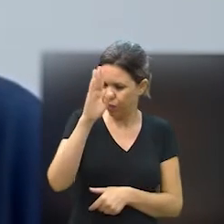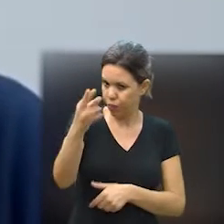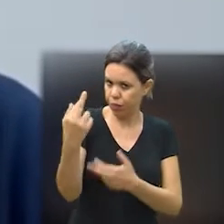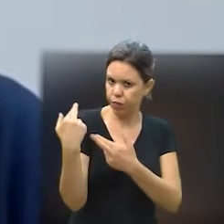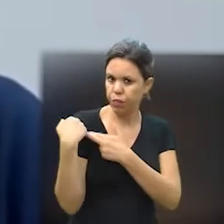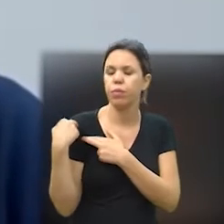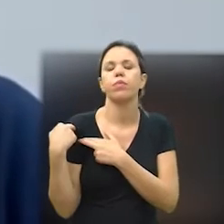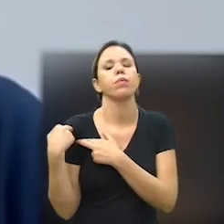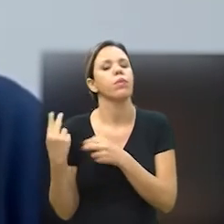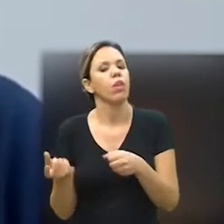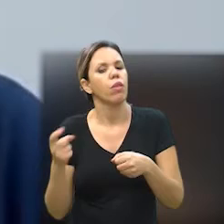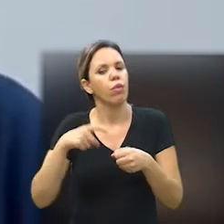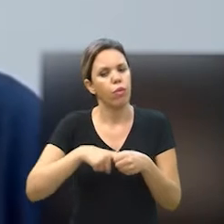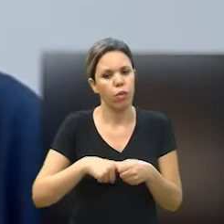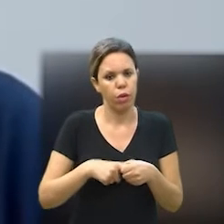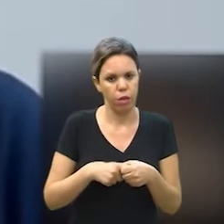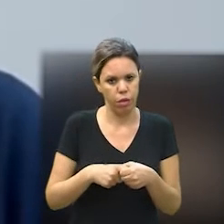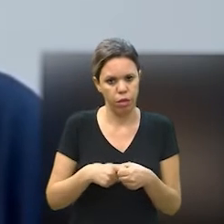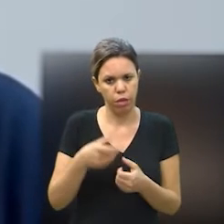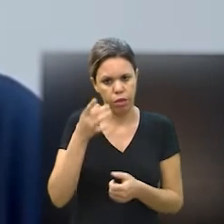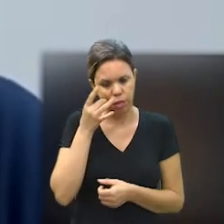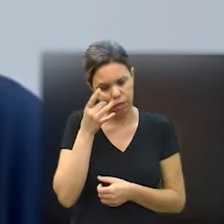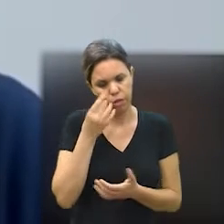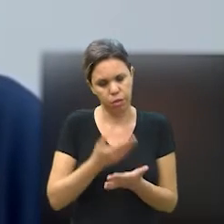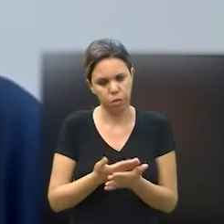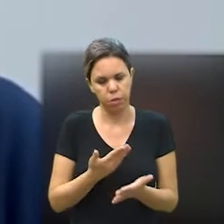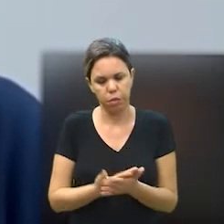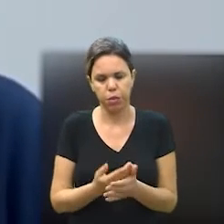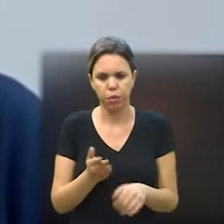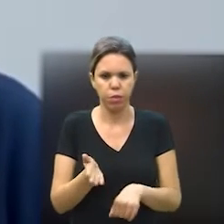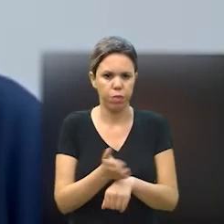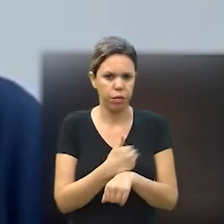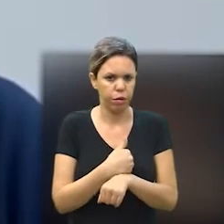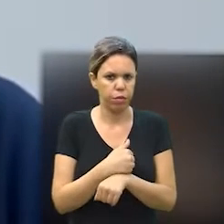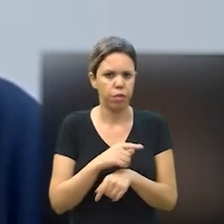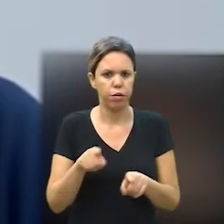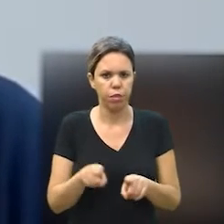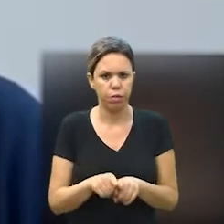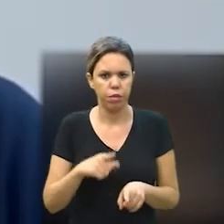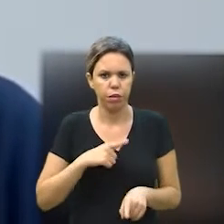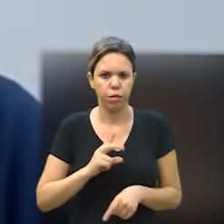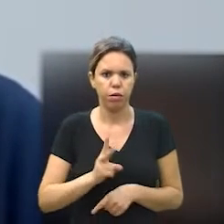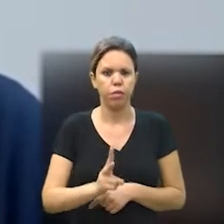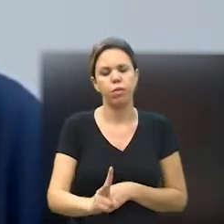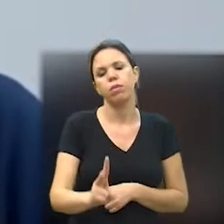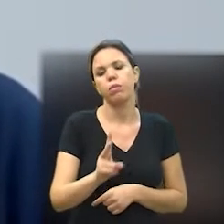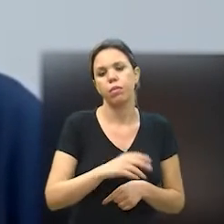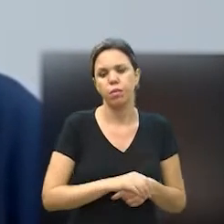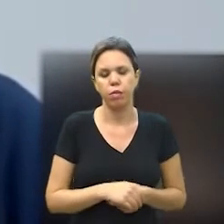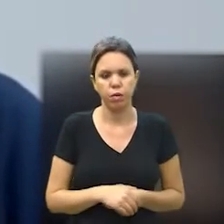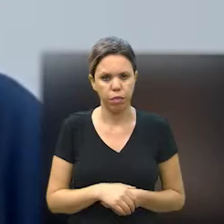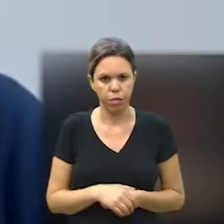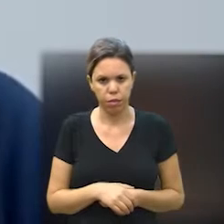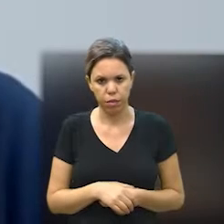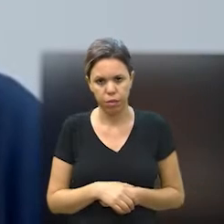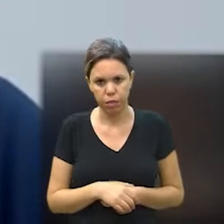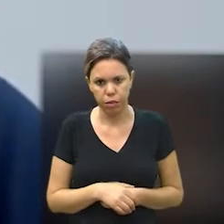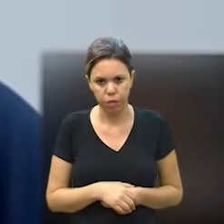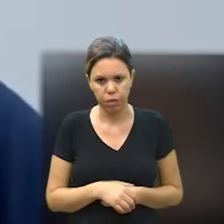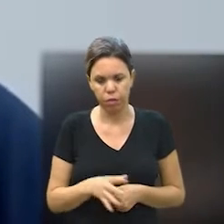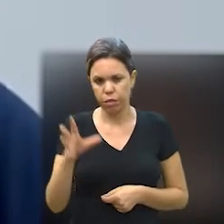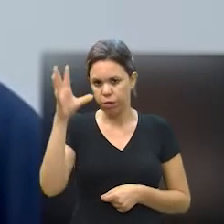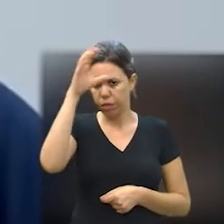primordial no retorno presencial, antes de estabelecer a continuidade